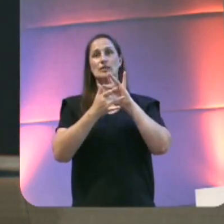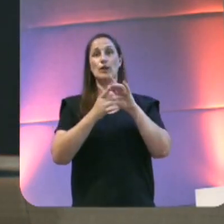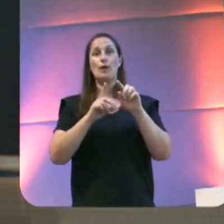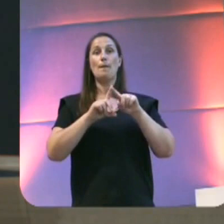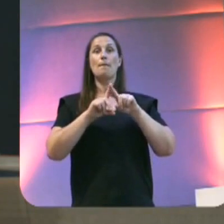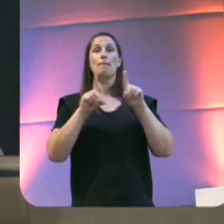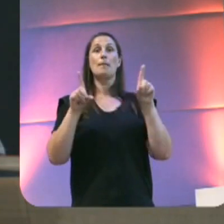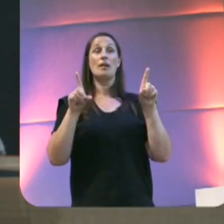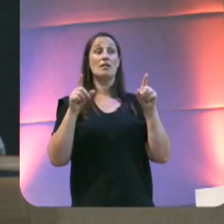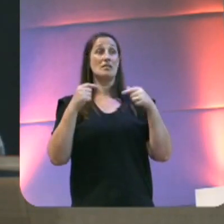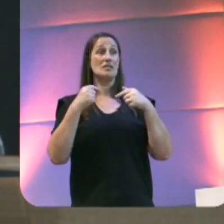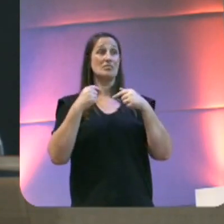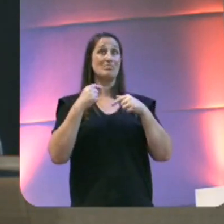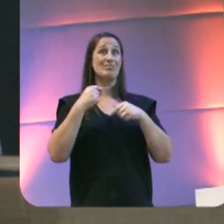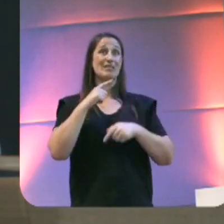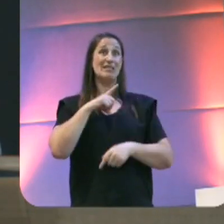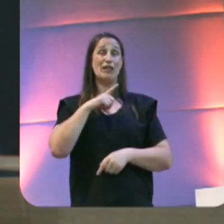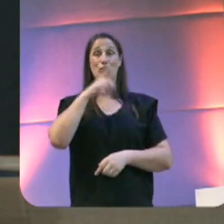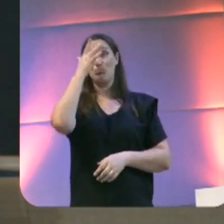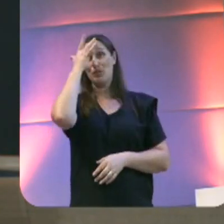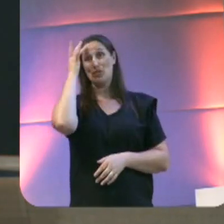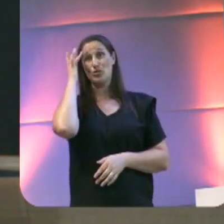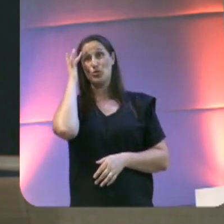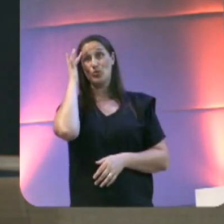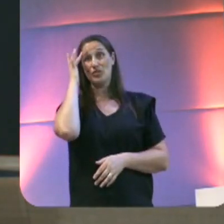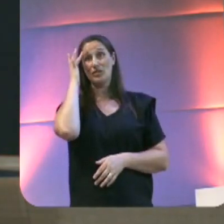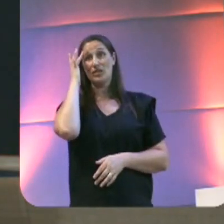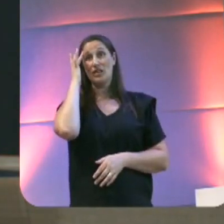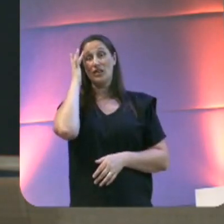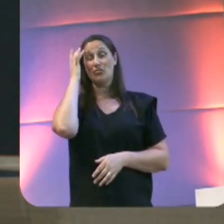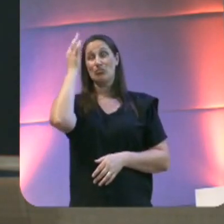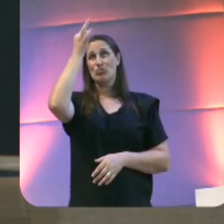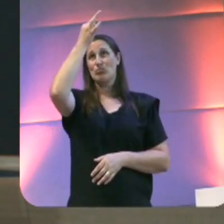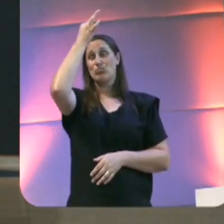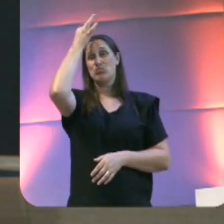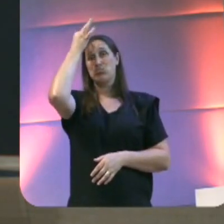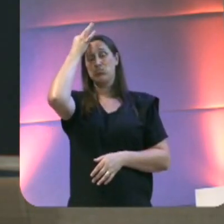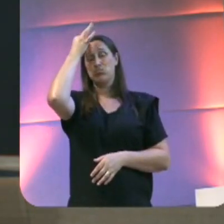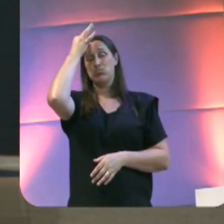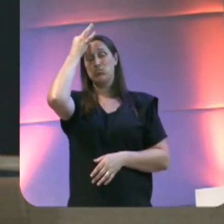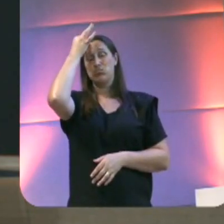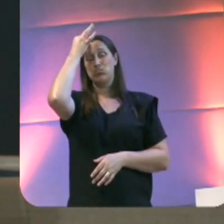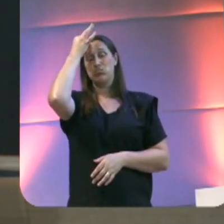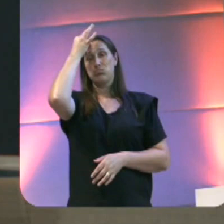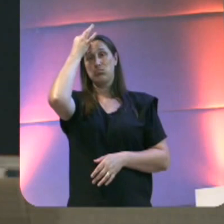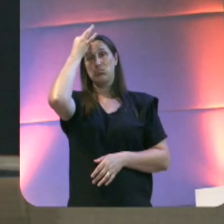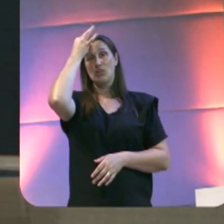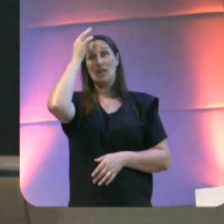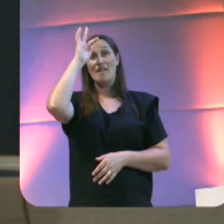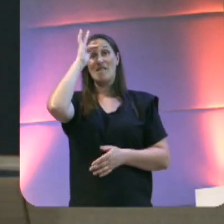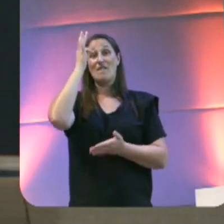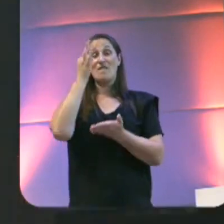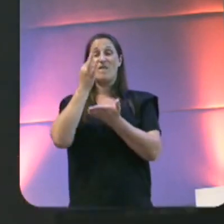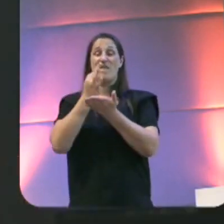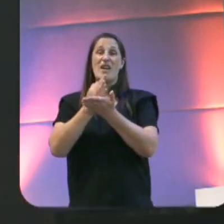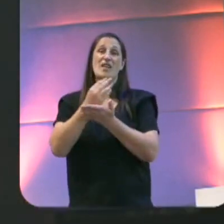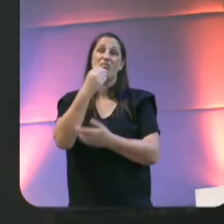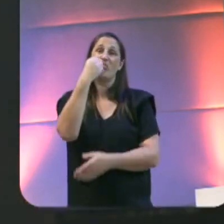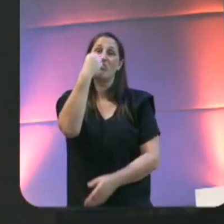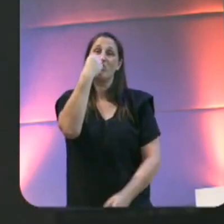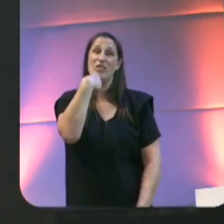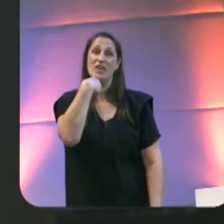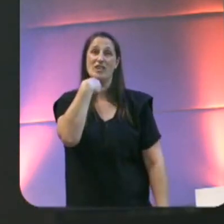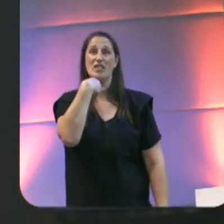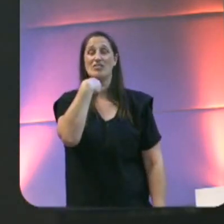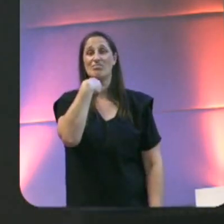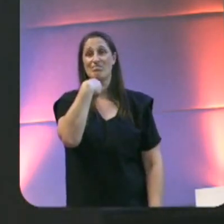lamparinas apagando, por falta de suprimento do óleo do Espírito. E aí me veio à mente,